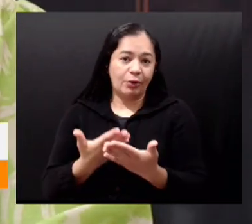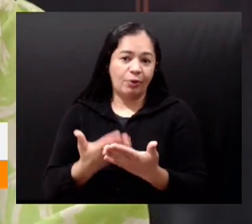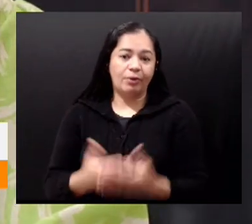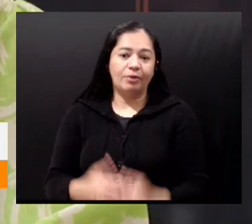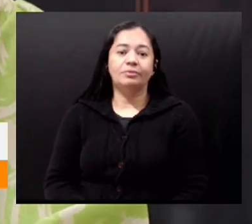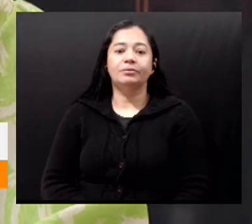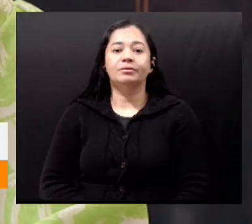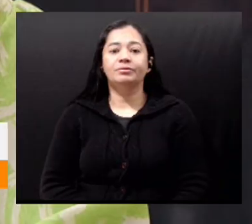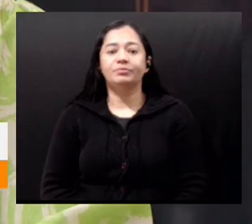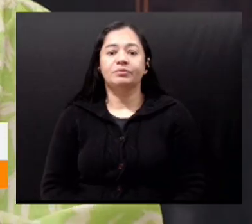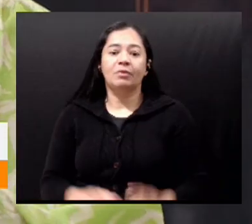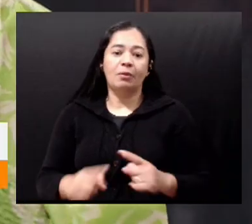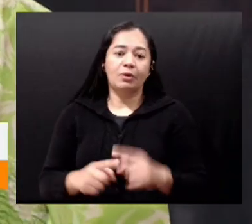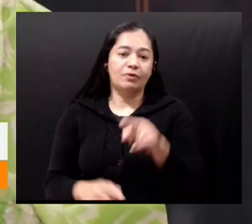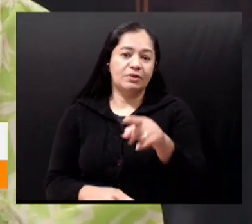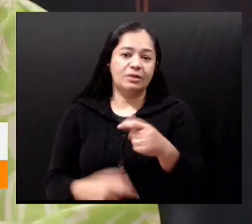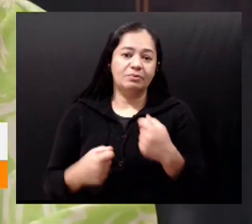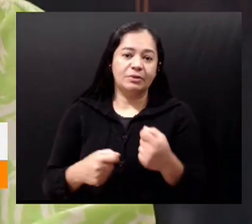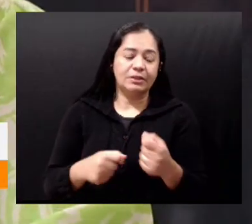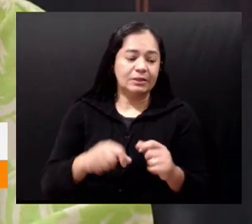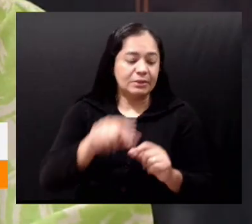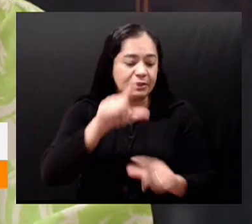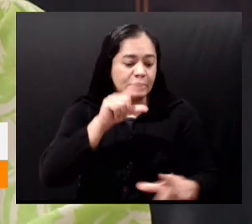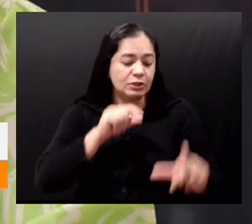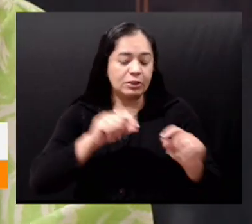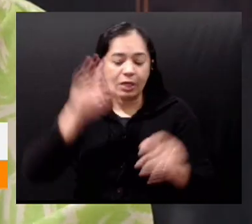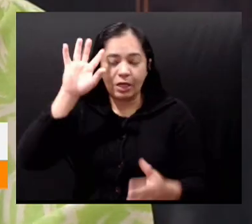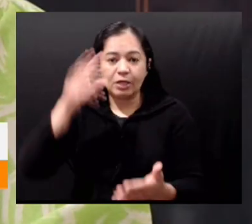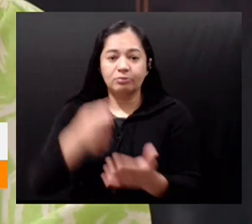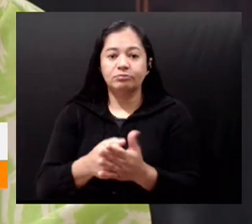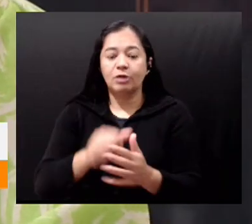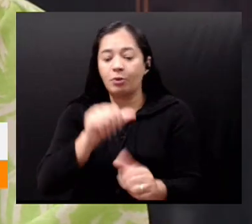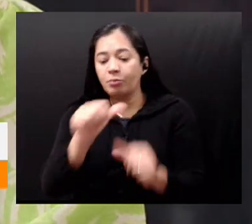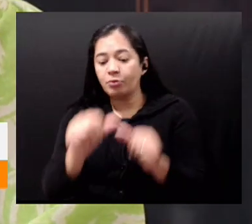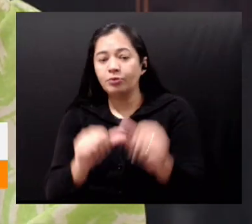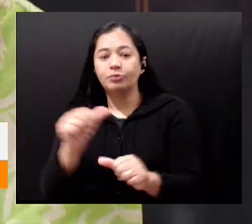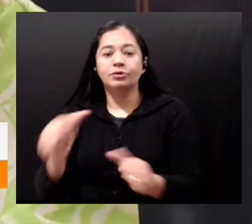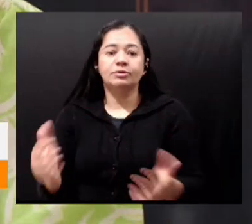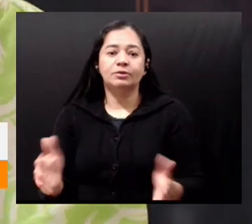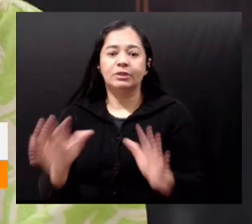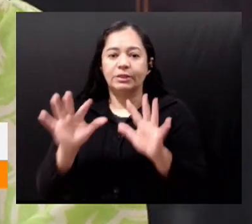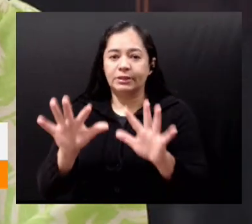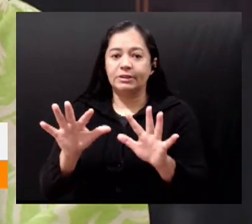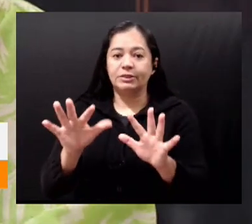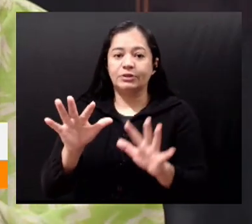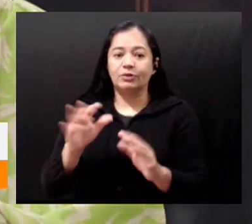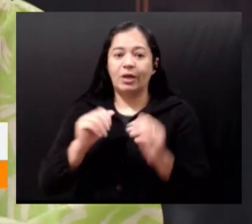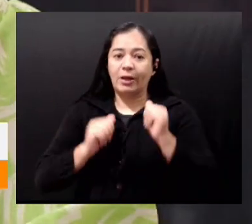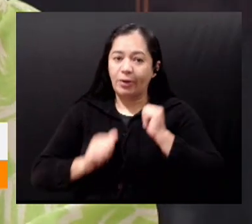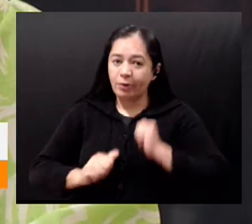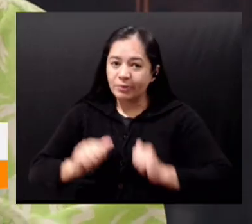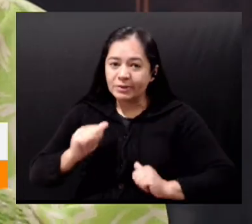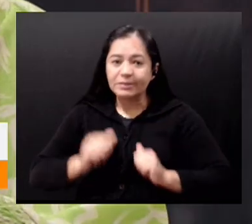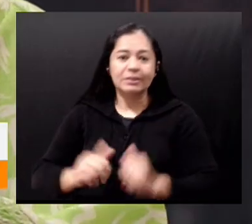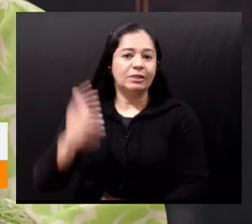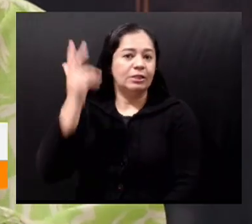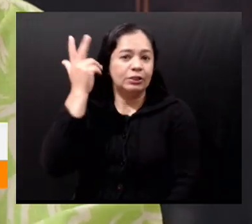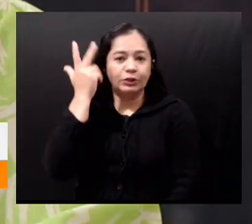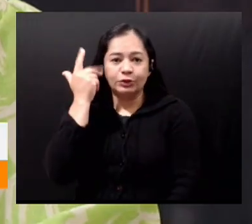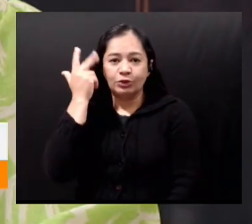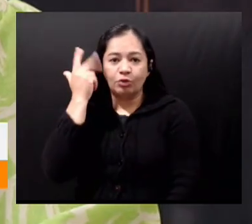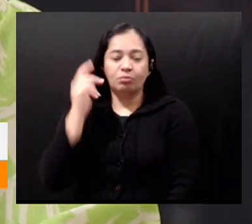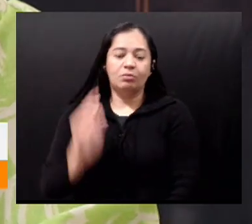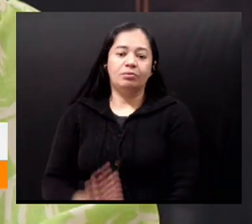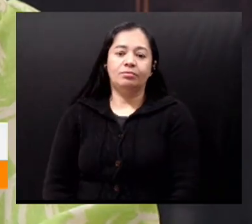tomar algumas decisões, mudanças do cotidiano, isso é uma na isso é natural. E